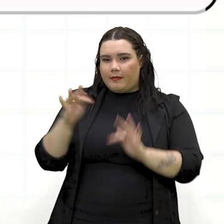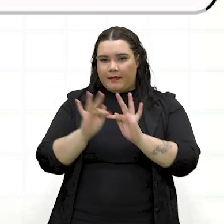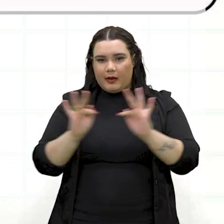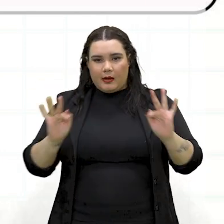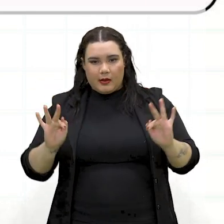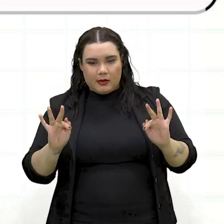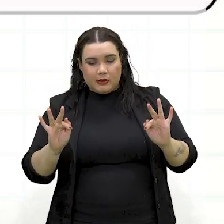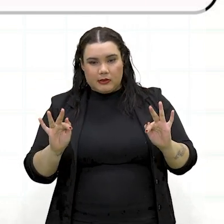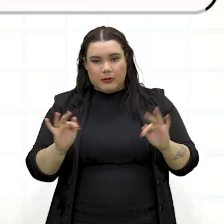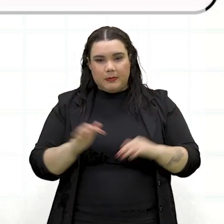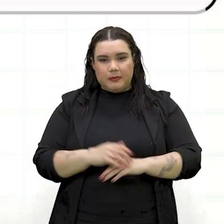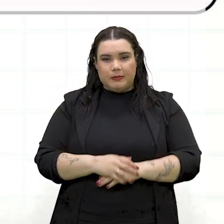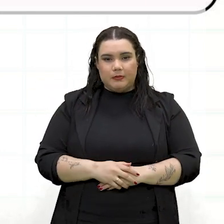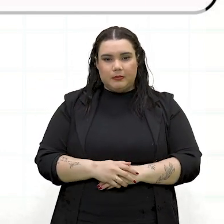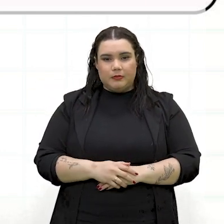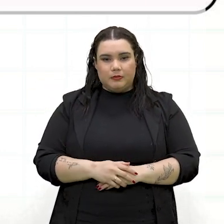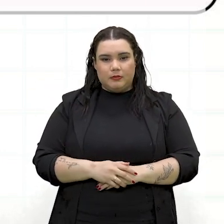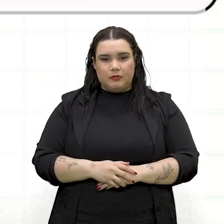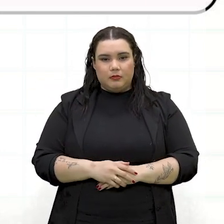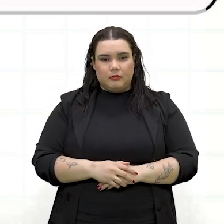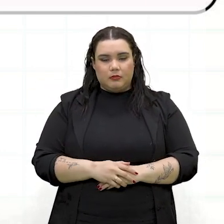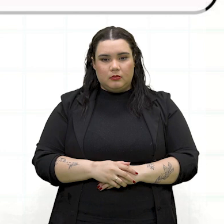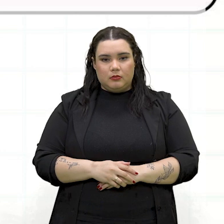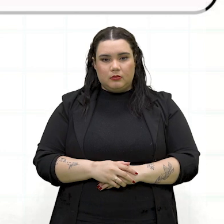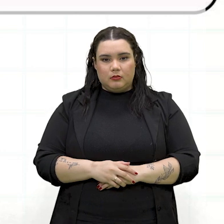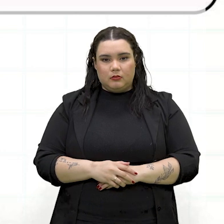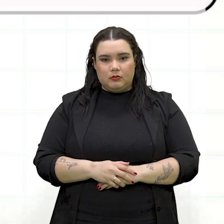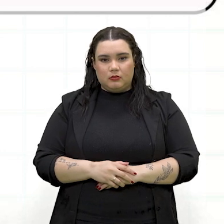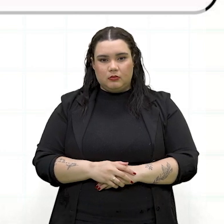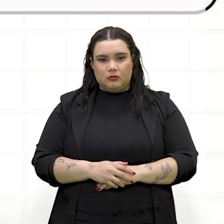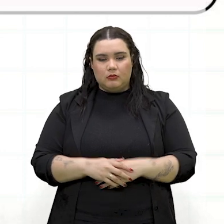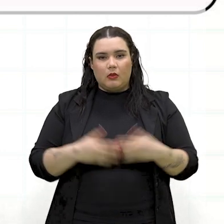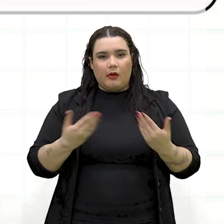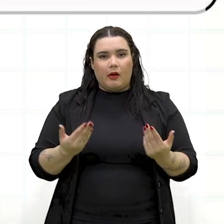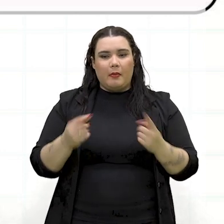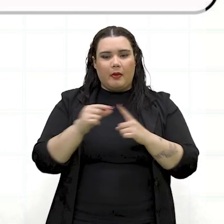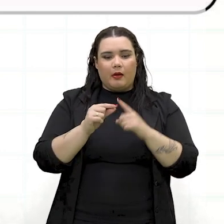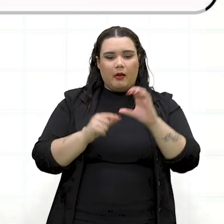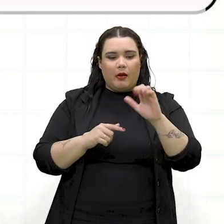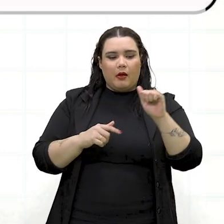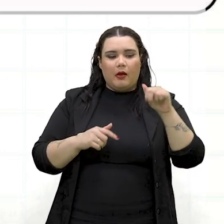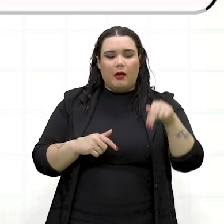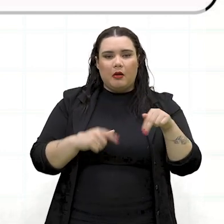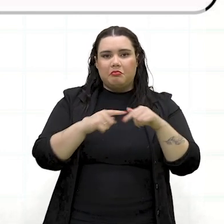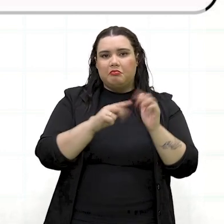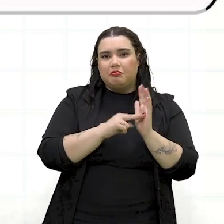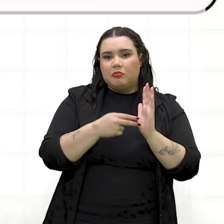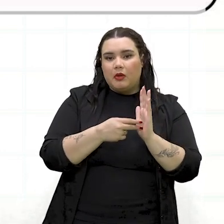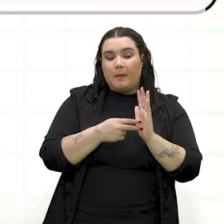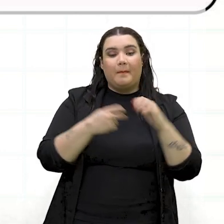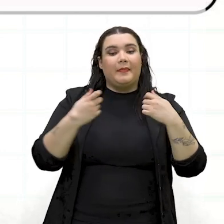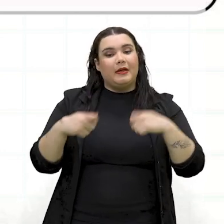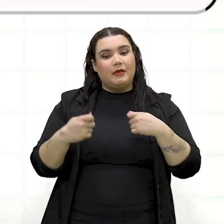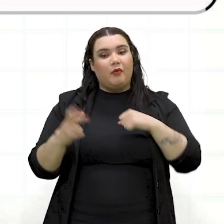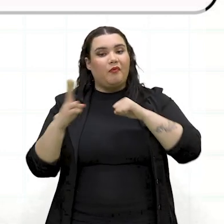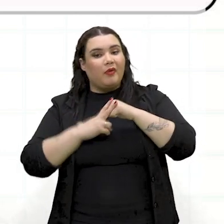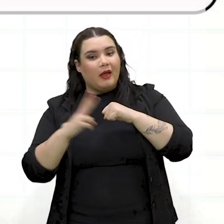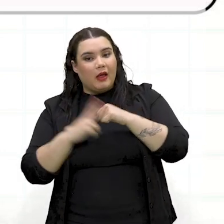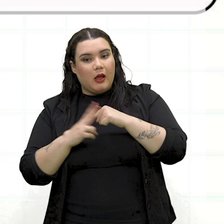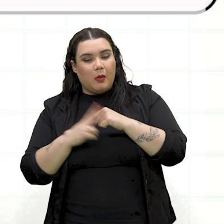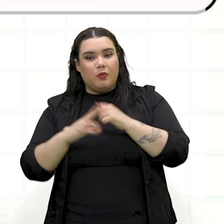can pizza. Eu, que é isso aqui, né? Não funciona sozinho. Ele precisa de um